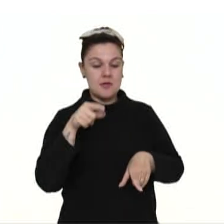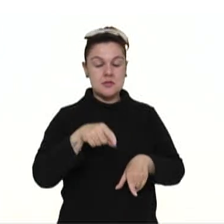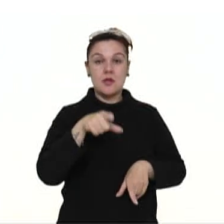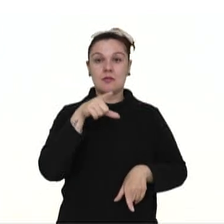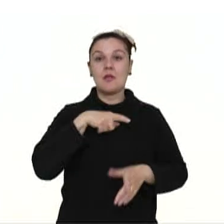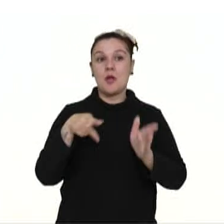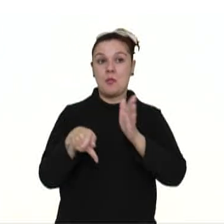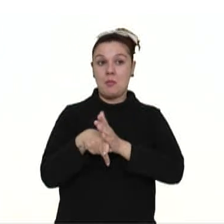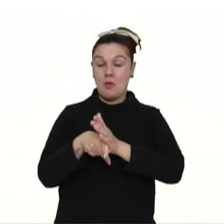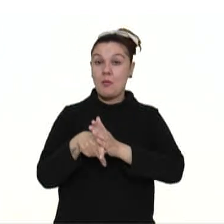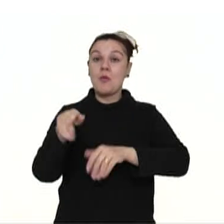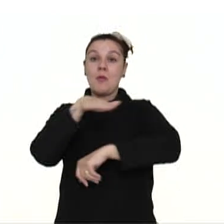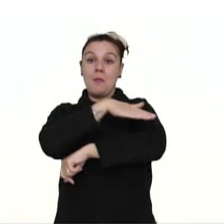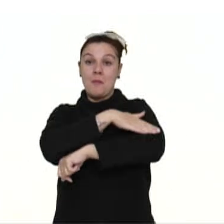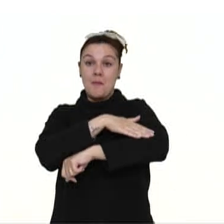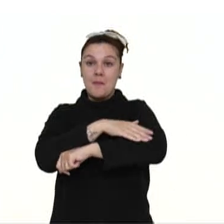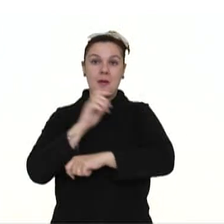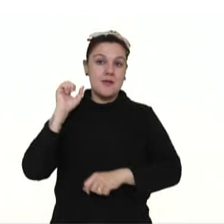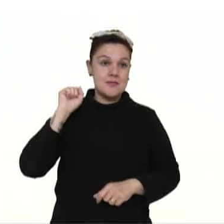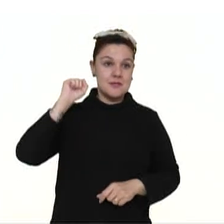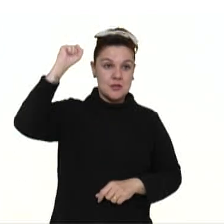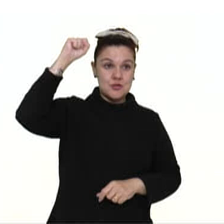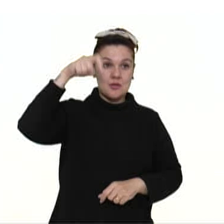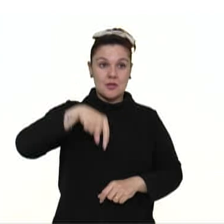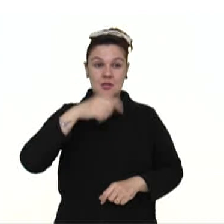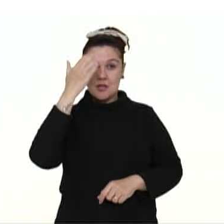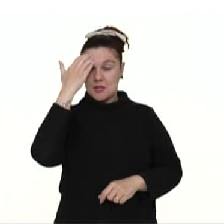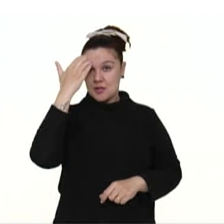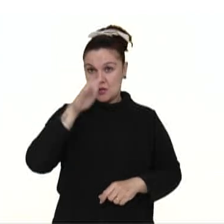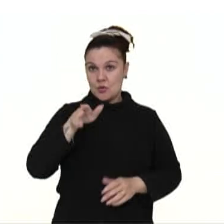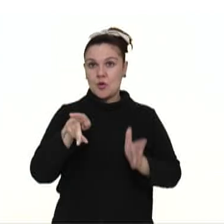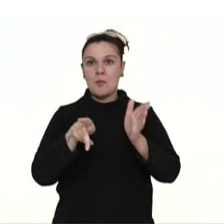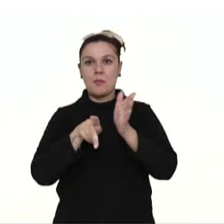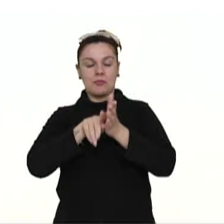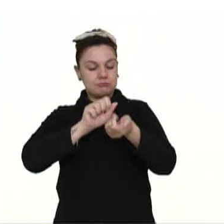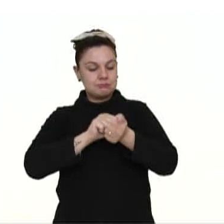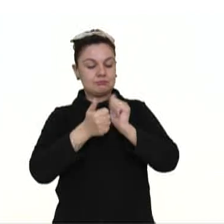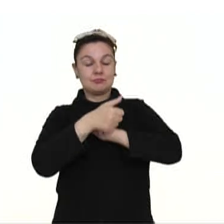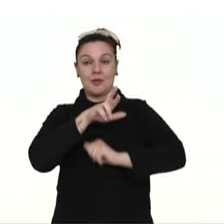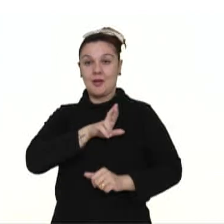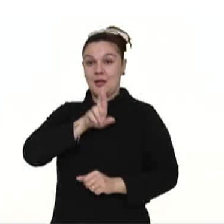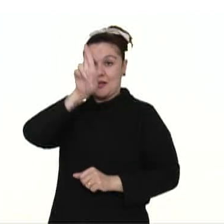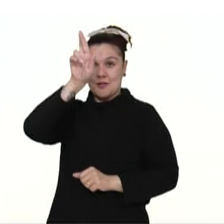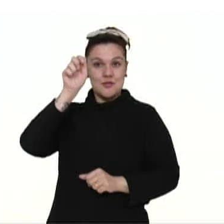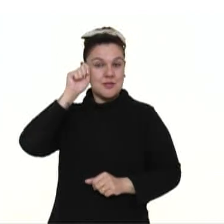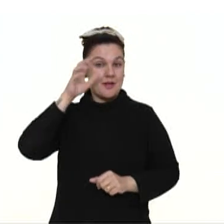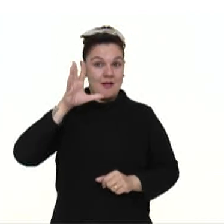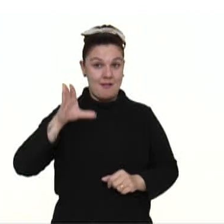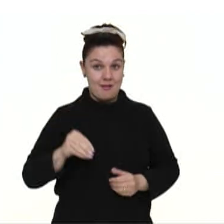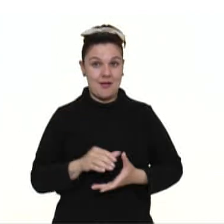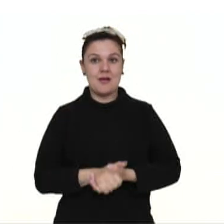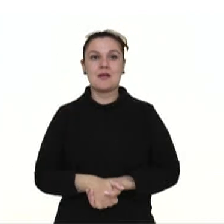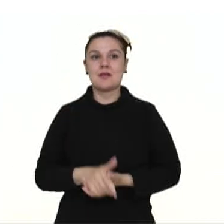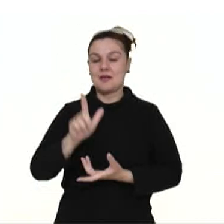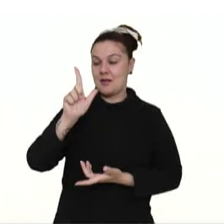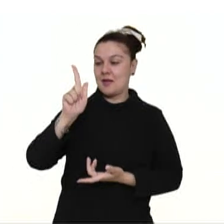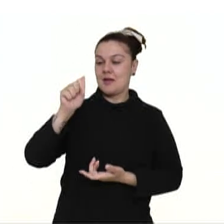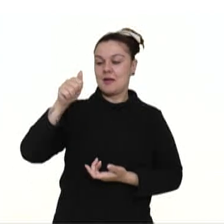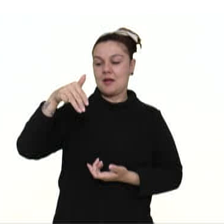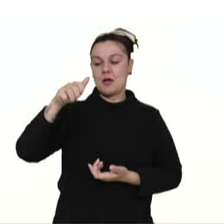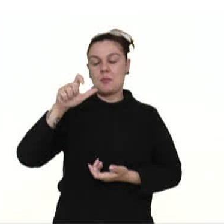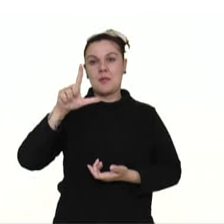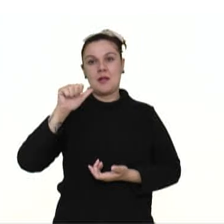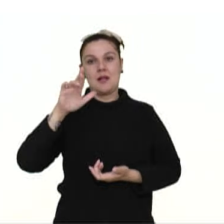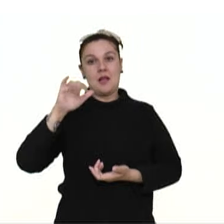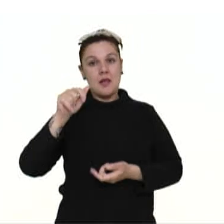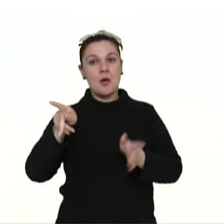Praça Tiradentes, em Curitiba, relacionados à cosmologia e à religiosidade africana. As gameleiras estão